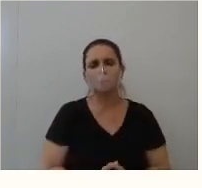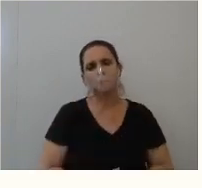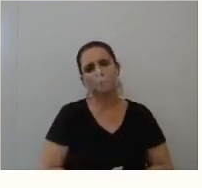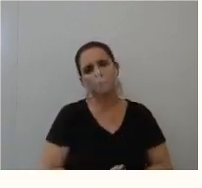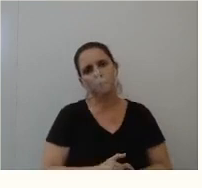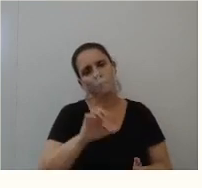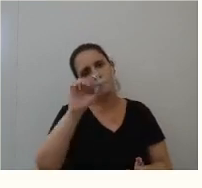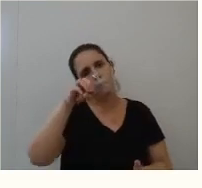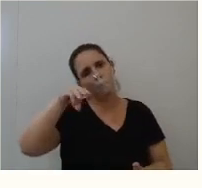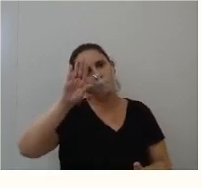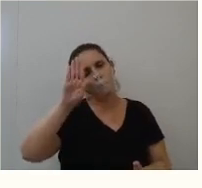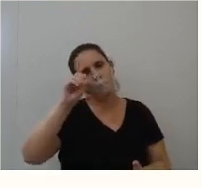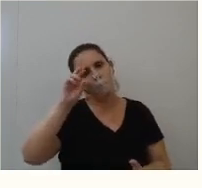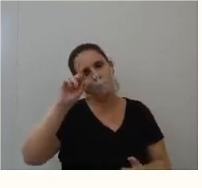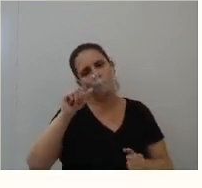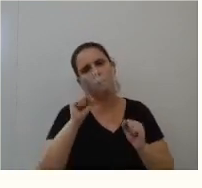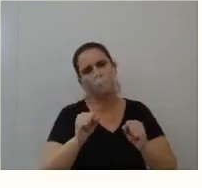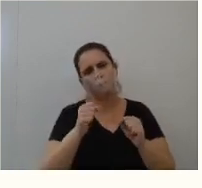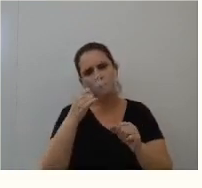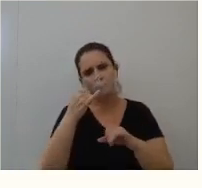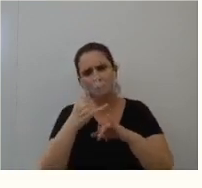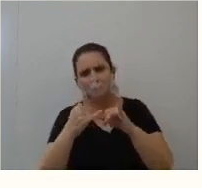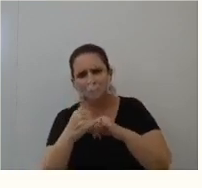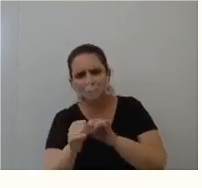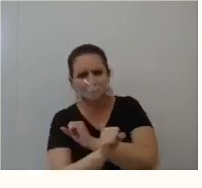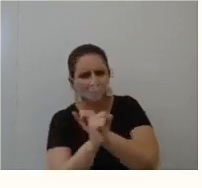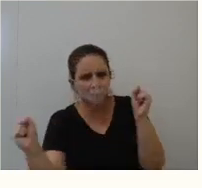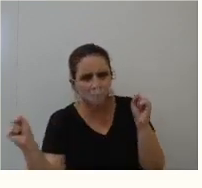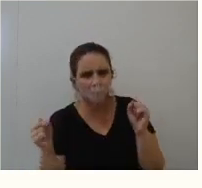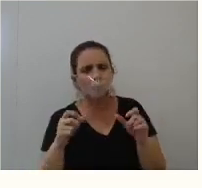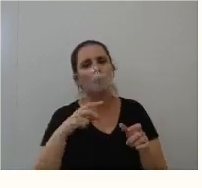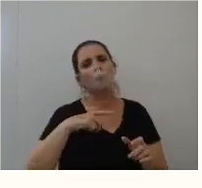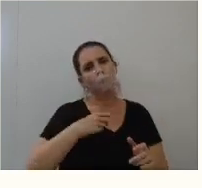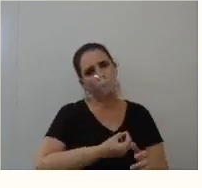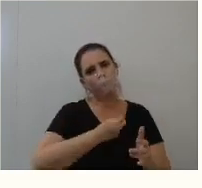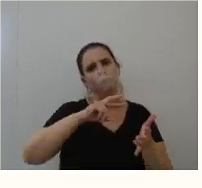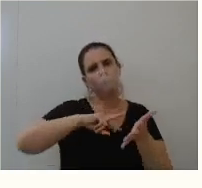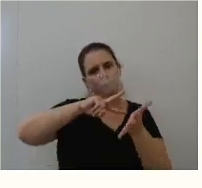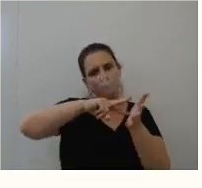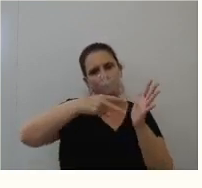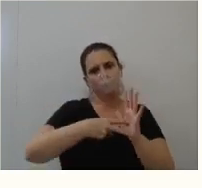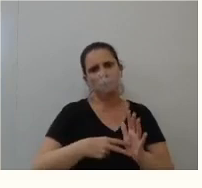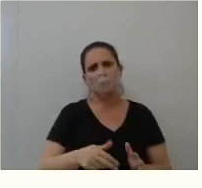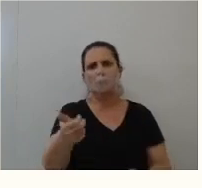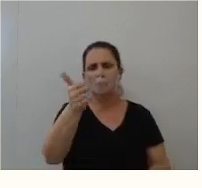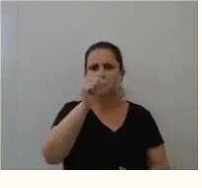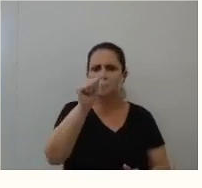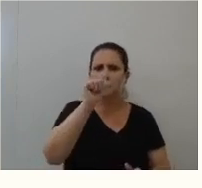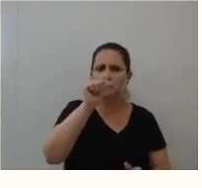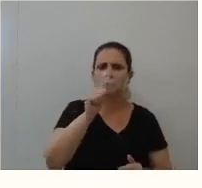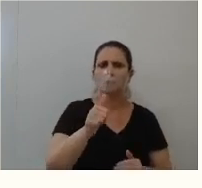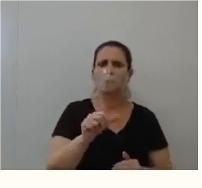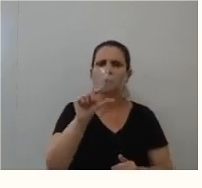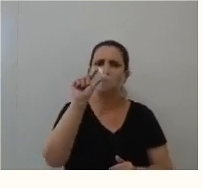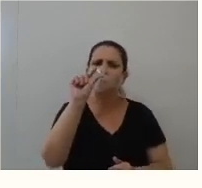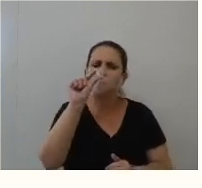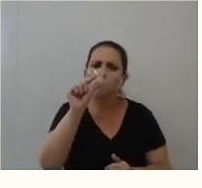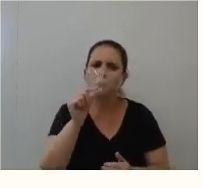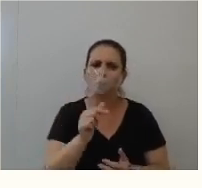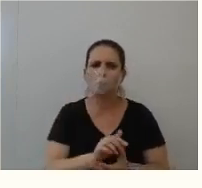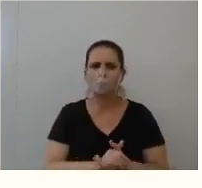parecer absurda, a vida tem um sentido. Ok? Beba, nem que seja um